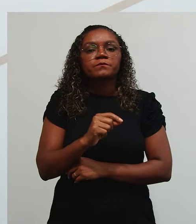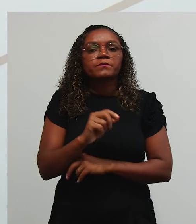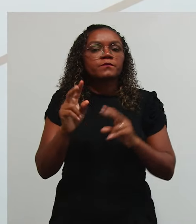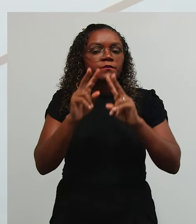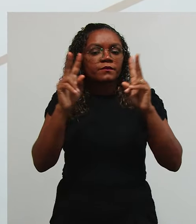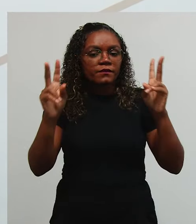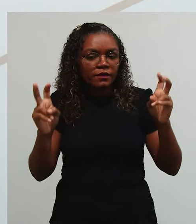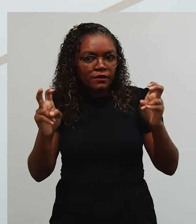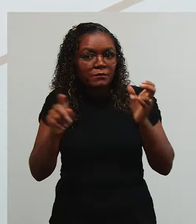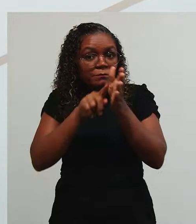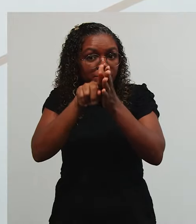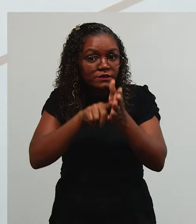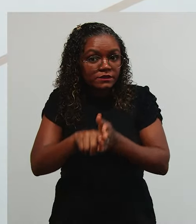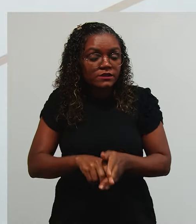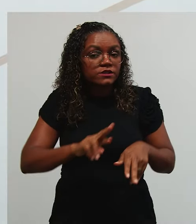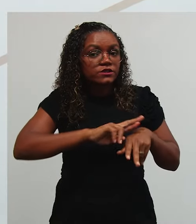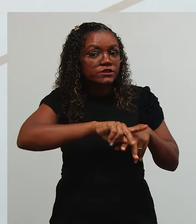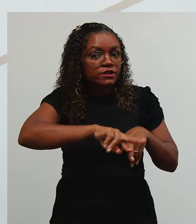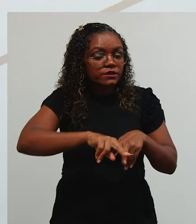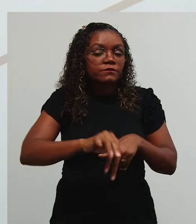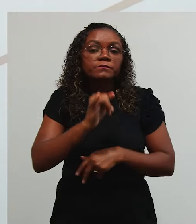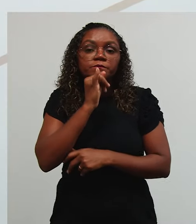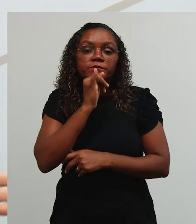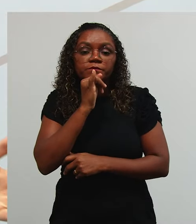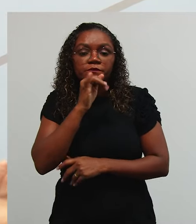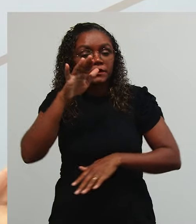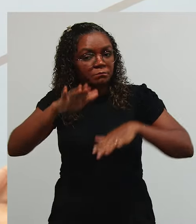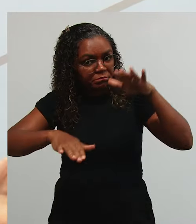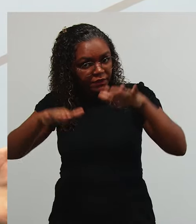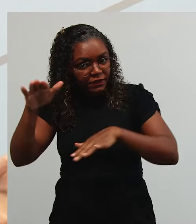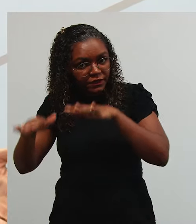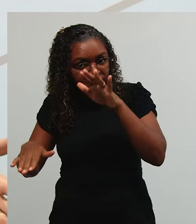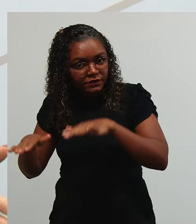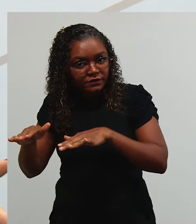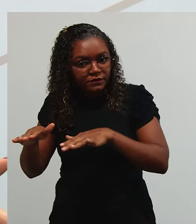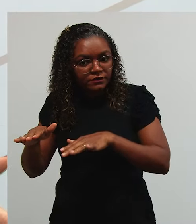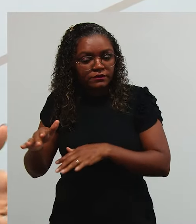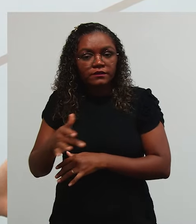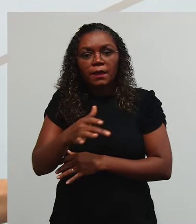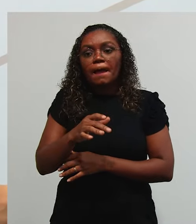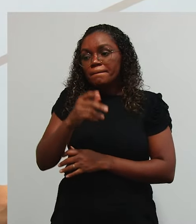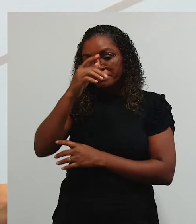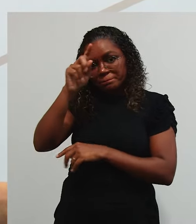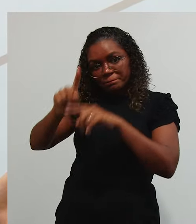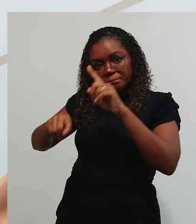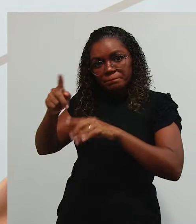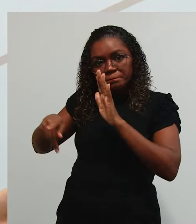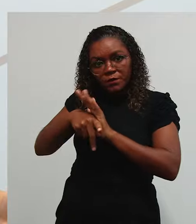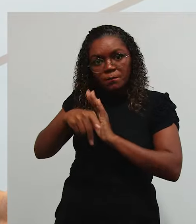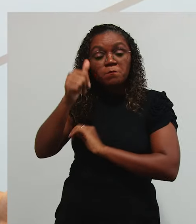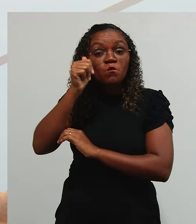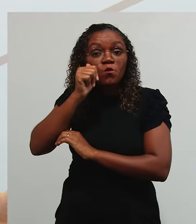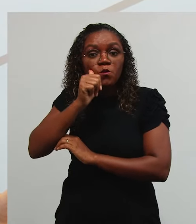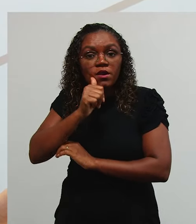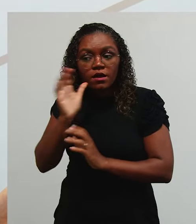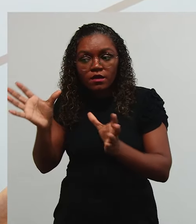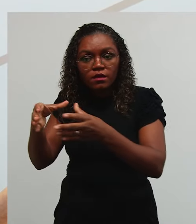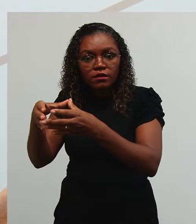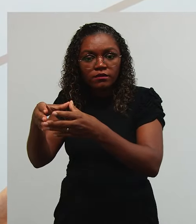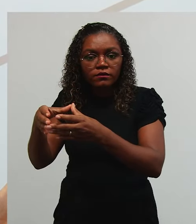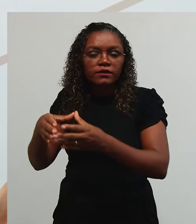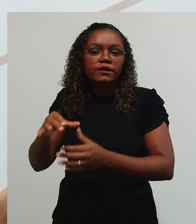de gênero eh de Pesquisas sérias que também indicam que dependendo os produtos femininos